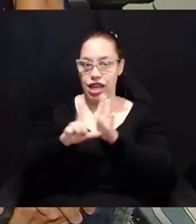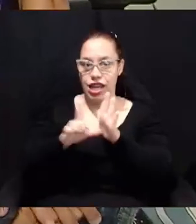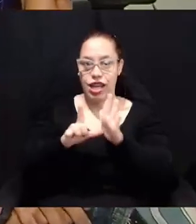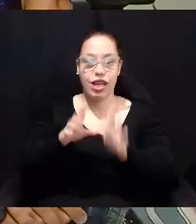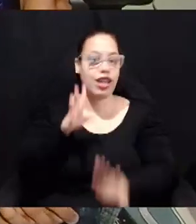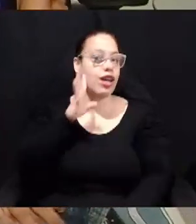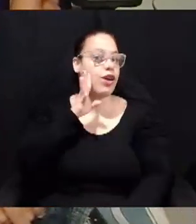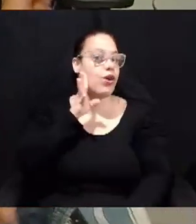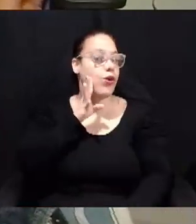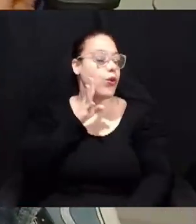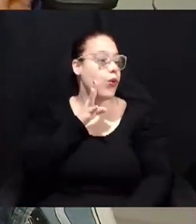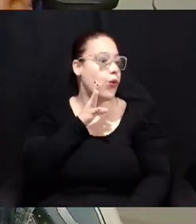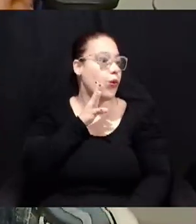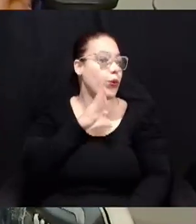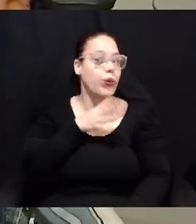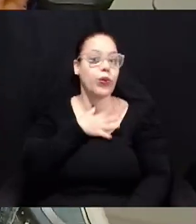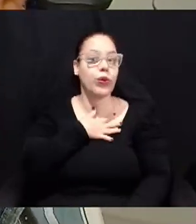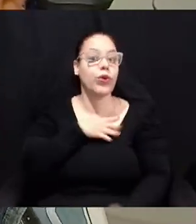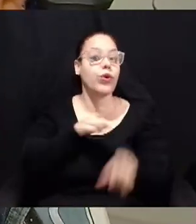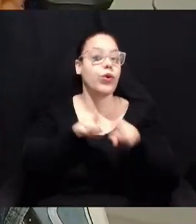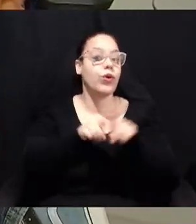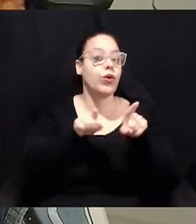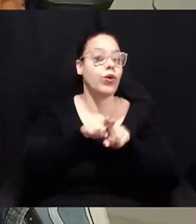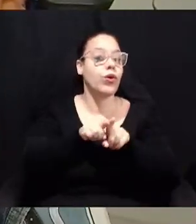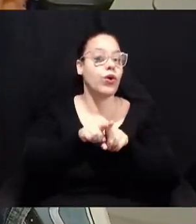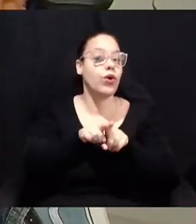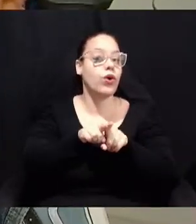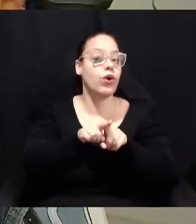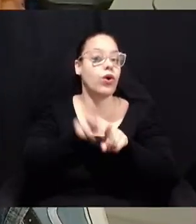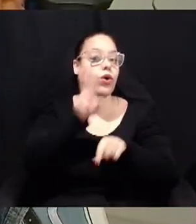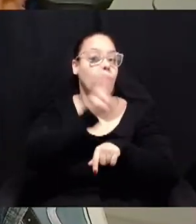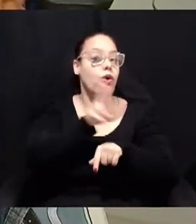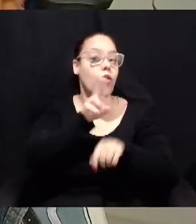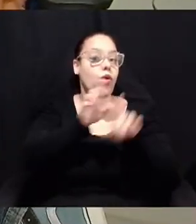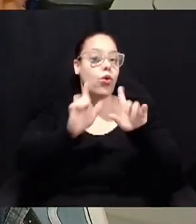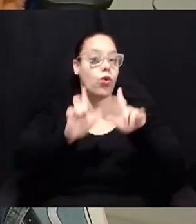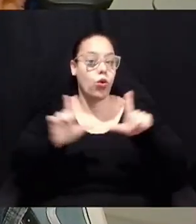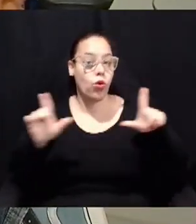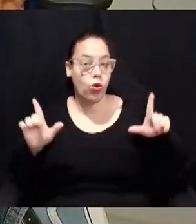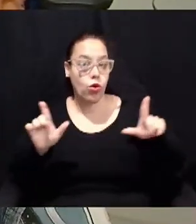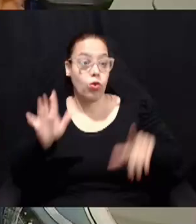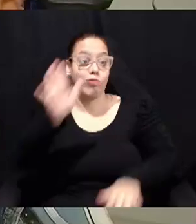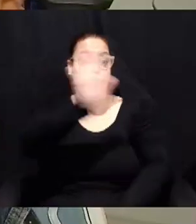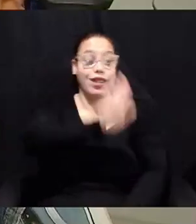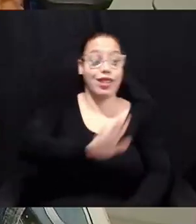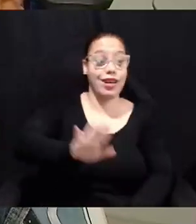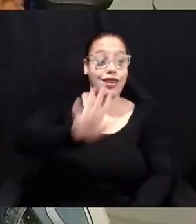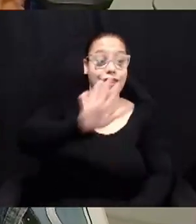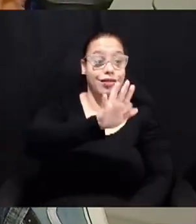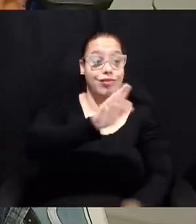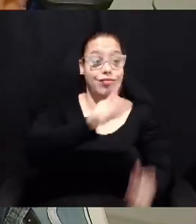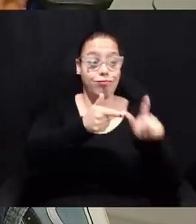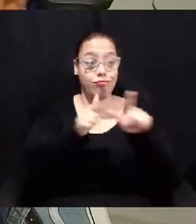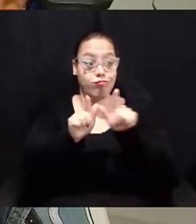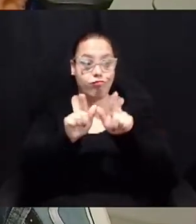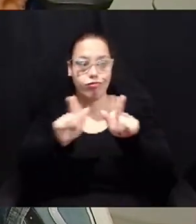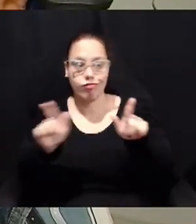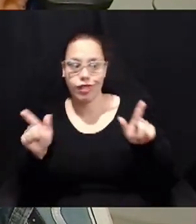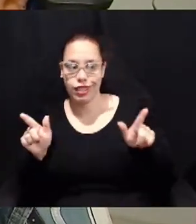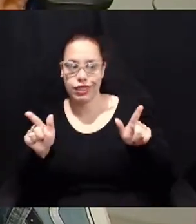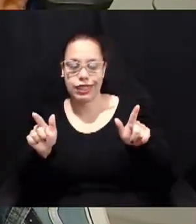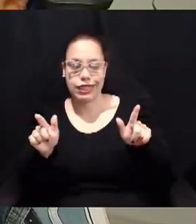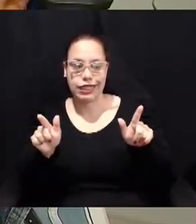achei muito bacana também é você usar cenários da cidade, né? Isso. Nas suas tirinhas. É uma maneira também de criar